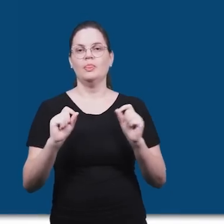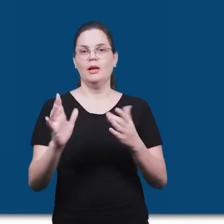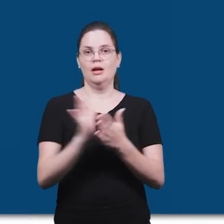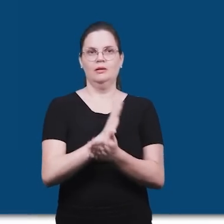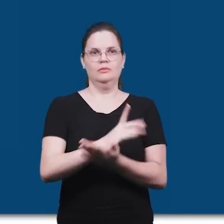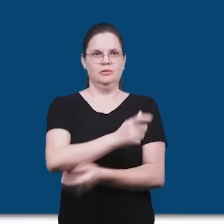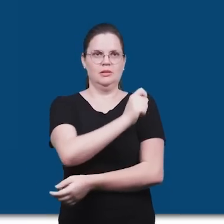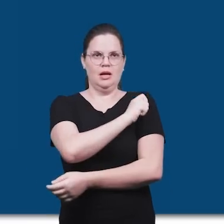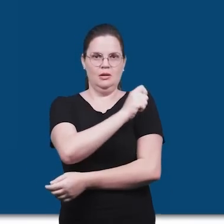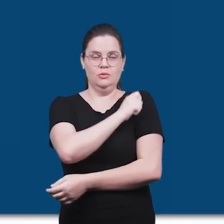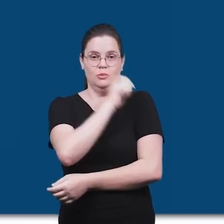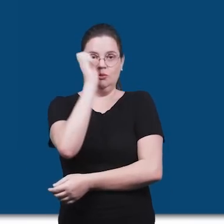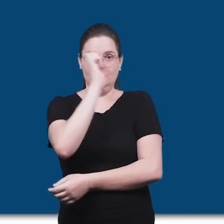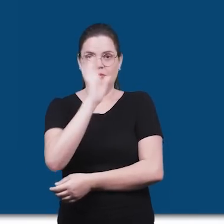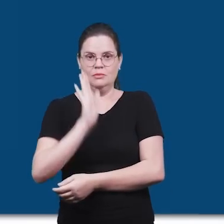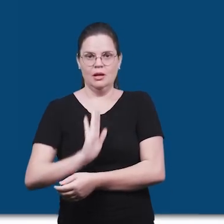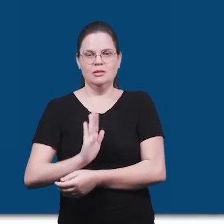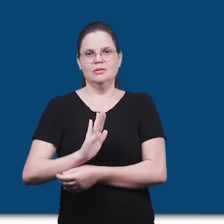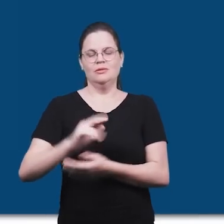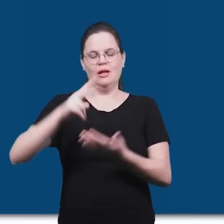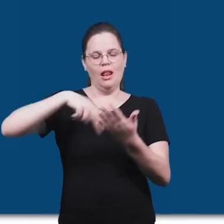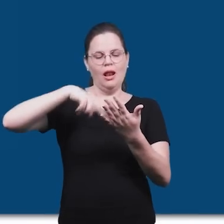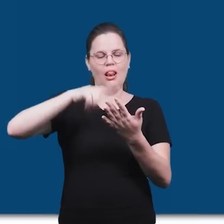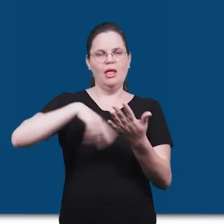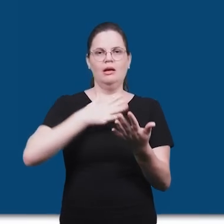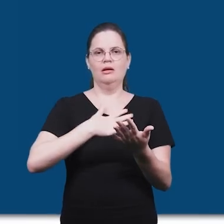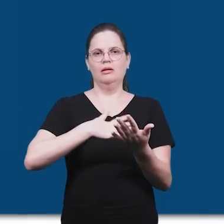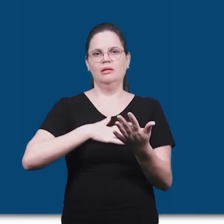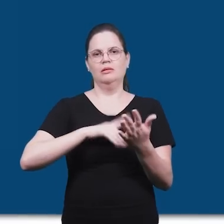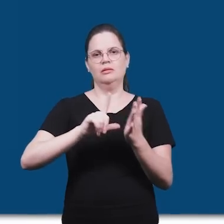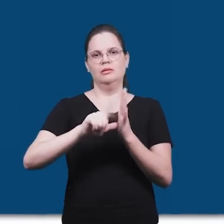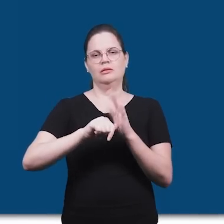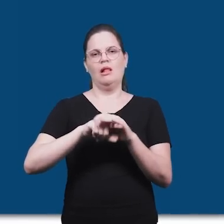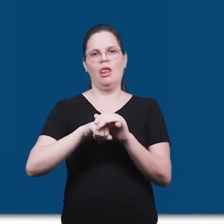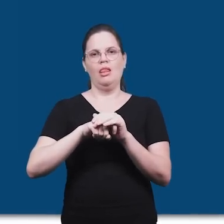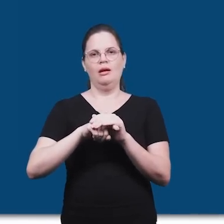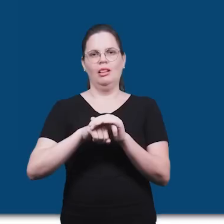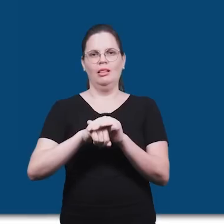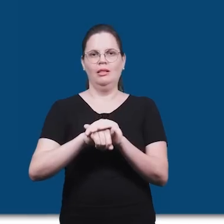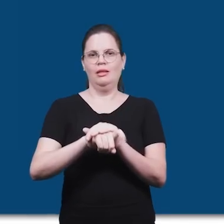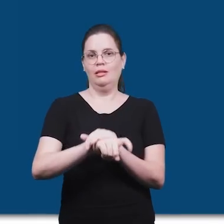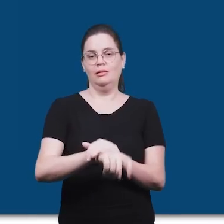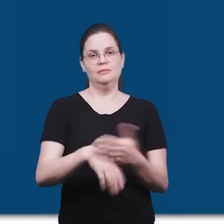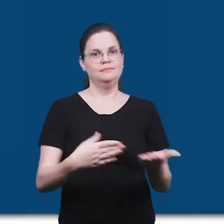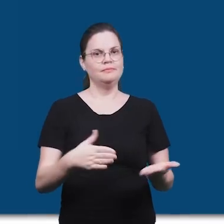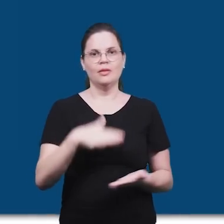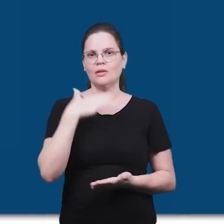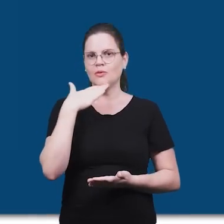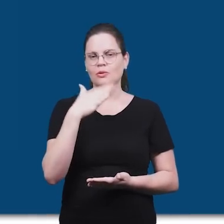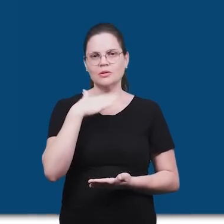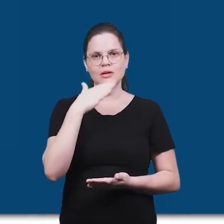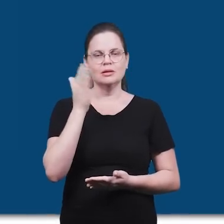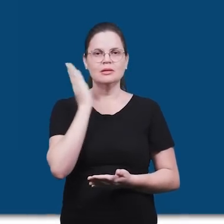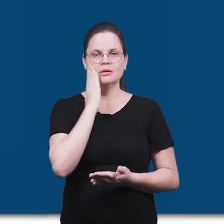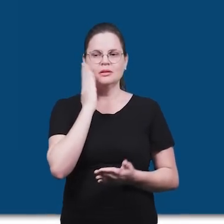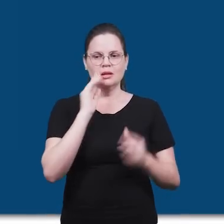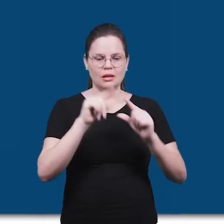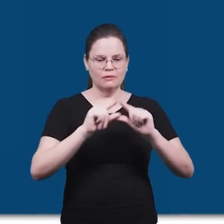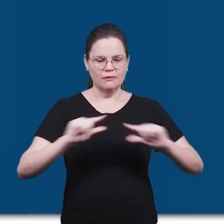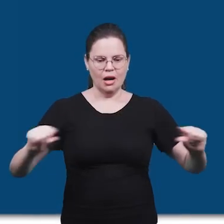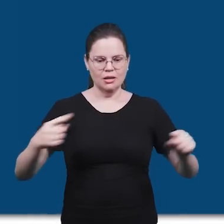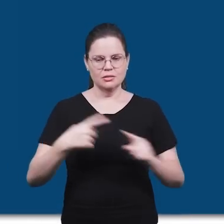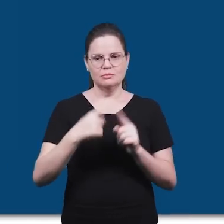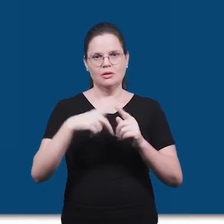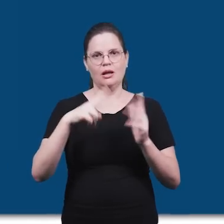Alunos brasileiros leem muito devagar. Eles não entendem as frases e têm vergonha, porque